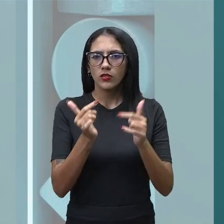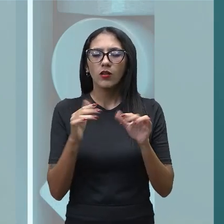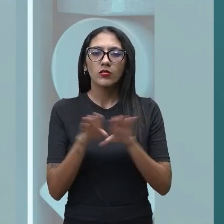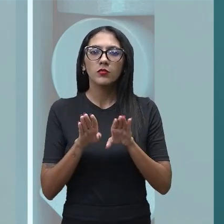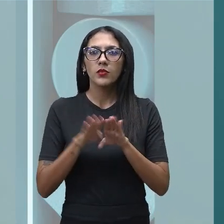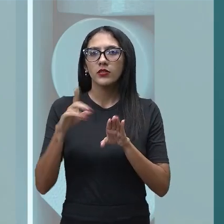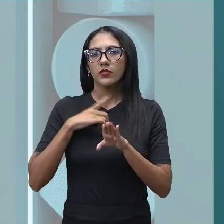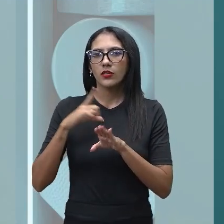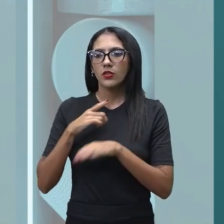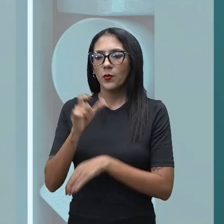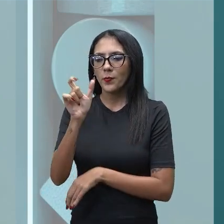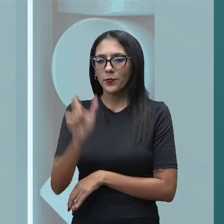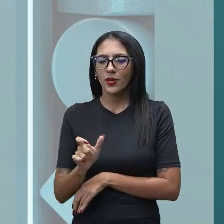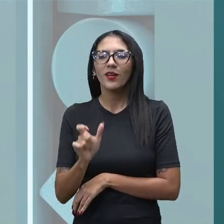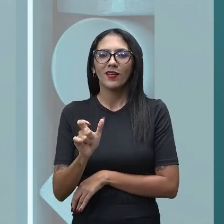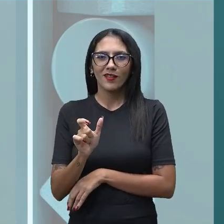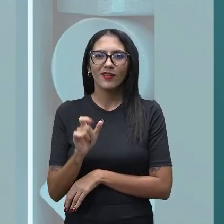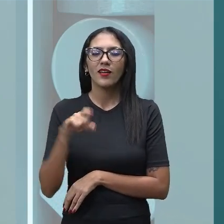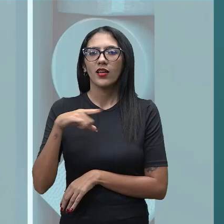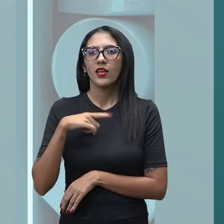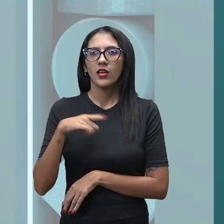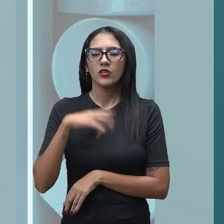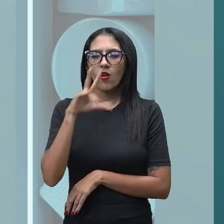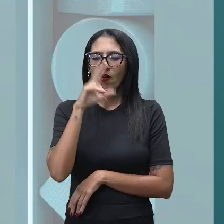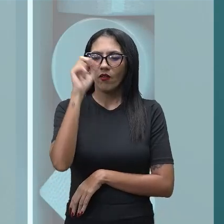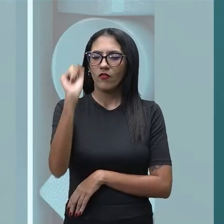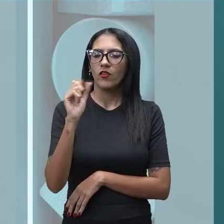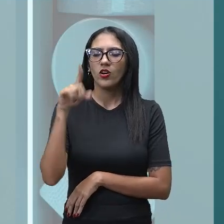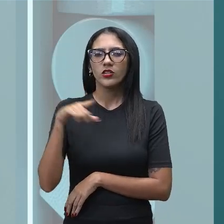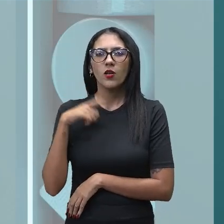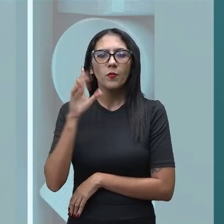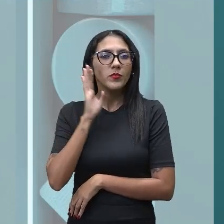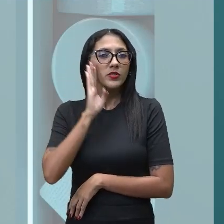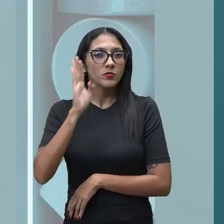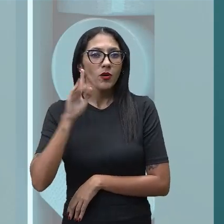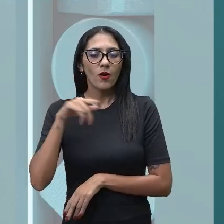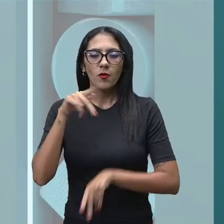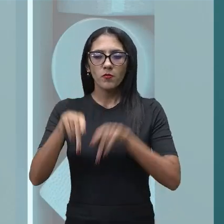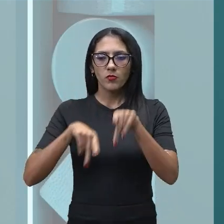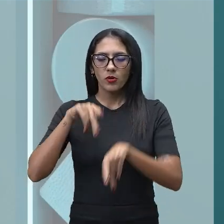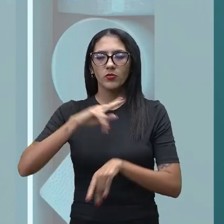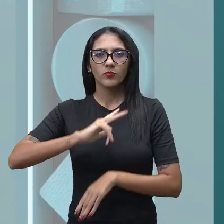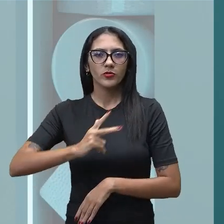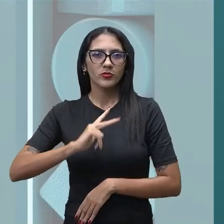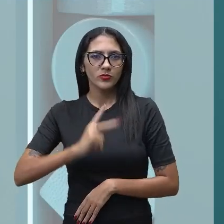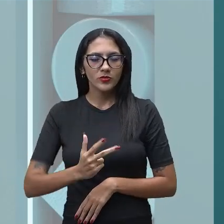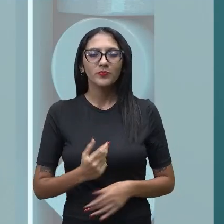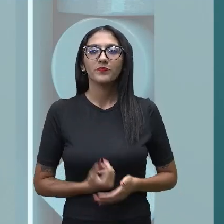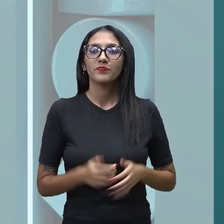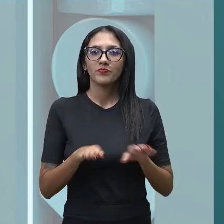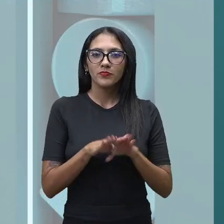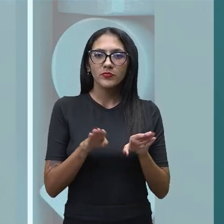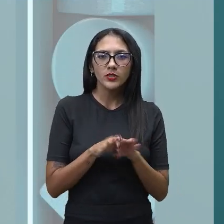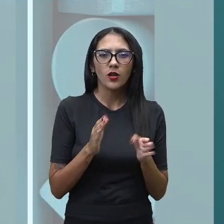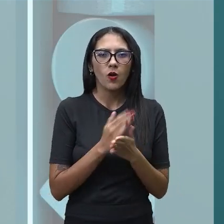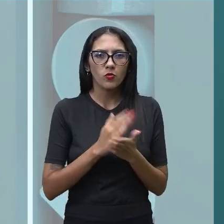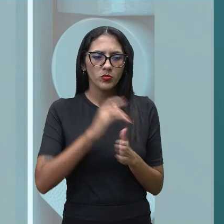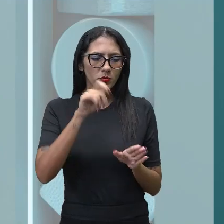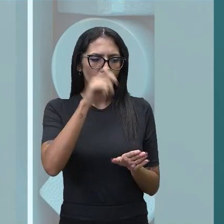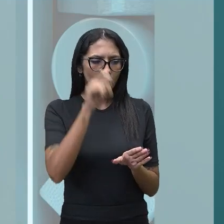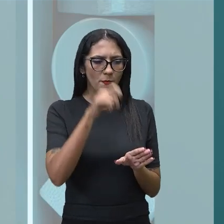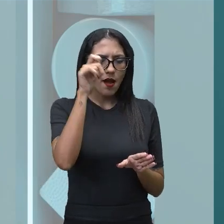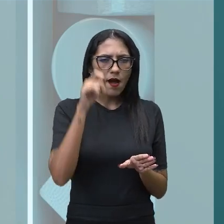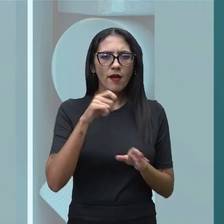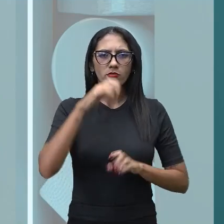herói, que é o próprio povo português ali, realizando grandes feitos, certo? E vamos ter a presença de seres mágicos,